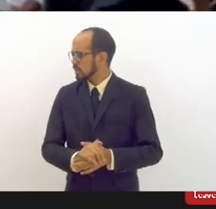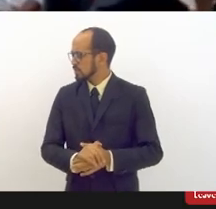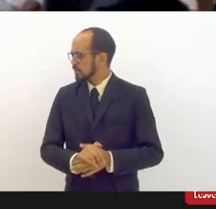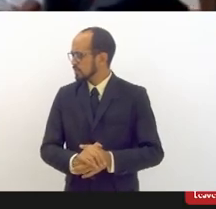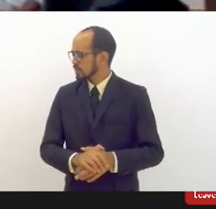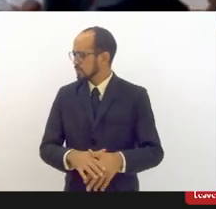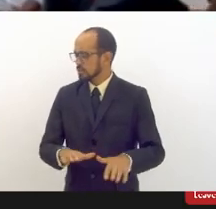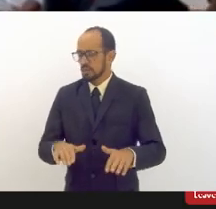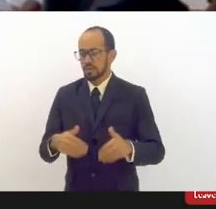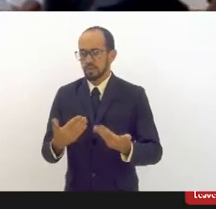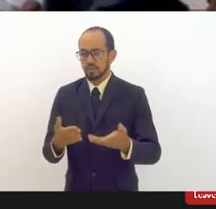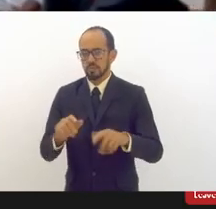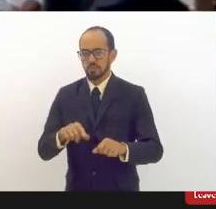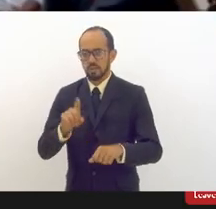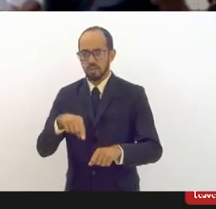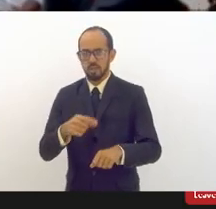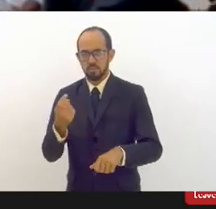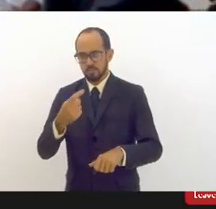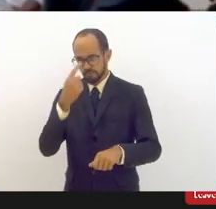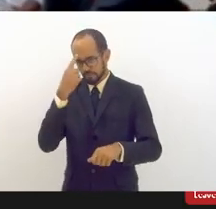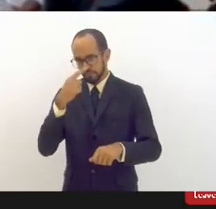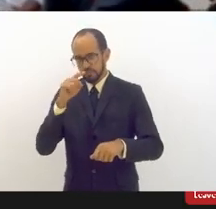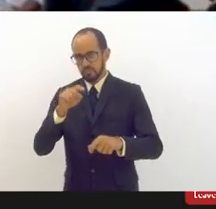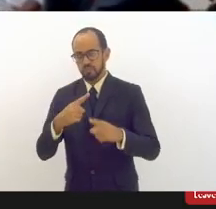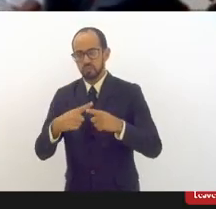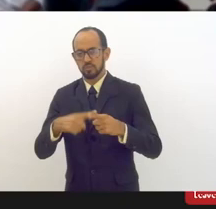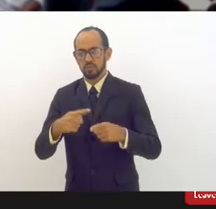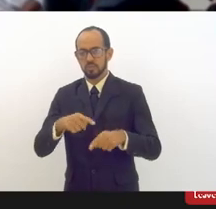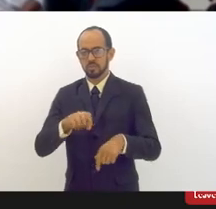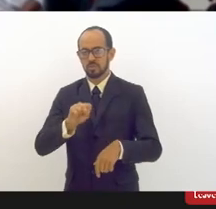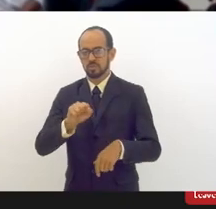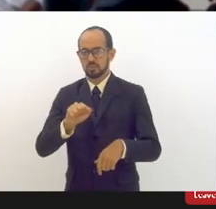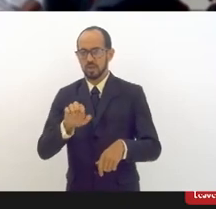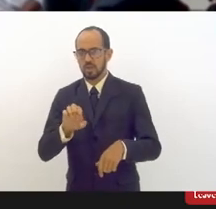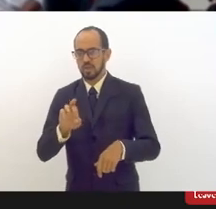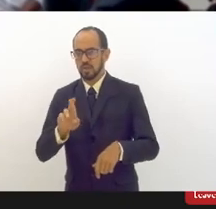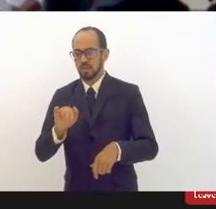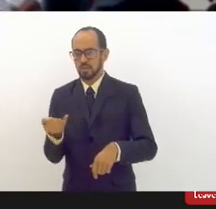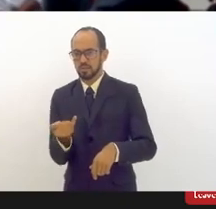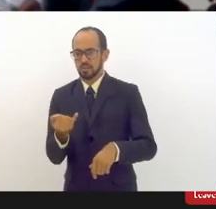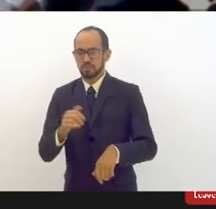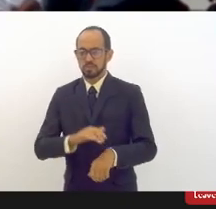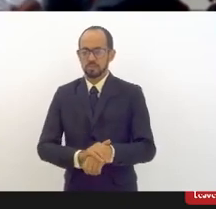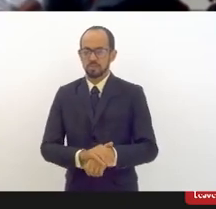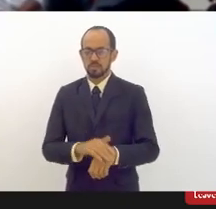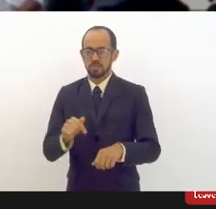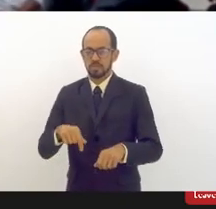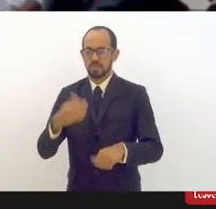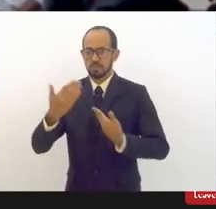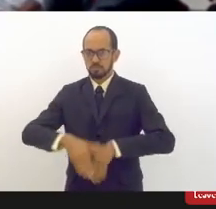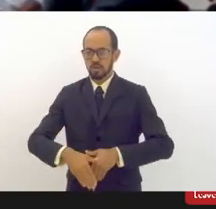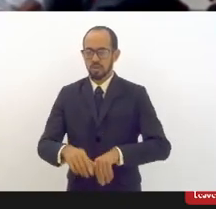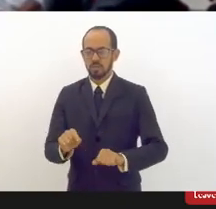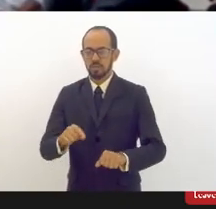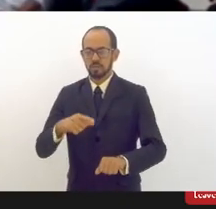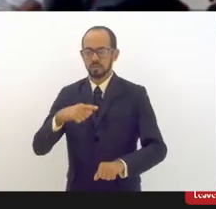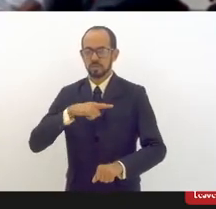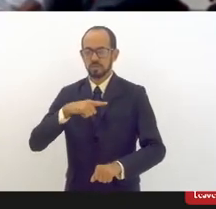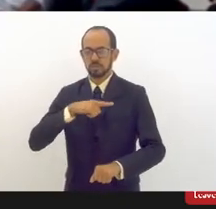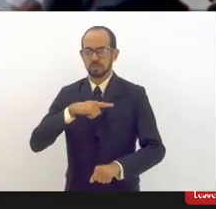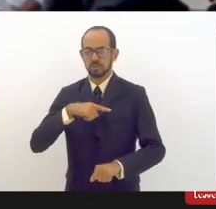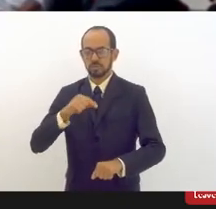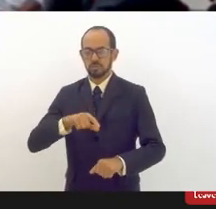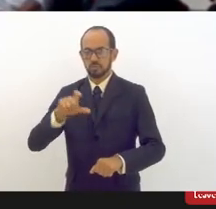até mudou a lógica, né? Porque antigamente, quando tinha SAERG e SAERGINHO, essas provas eram... os